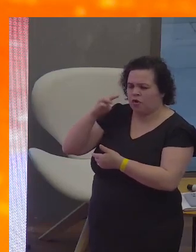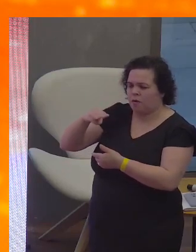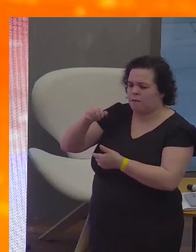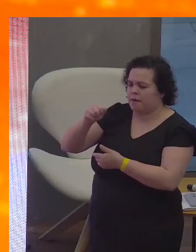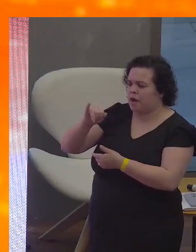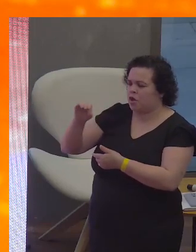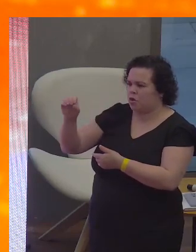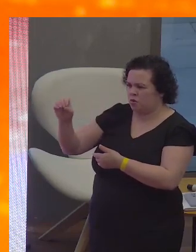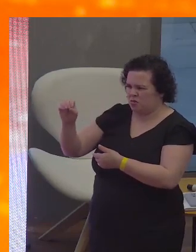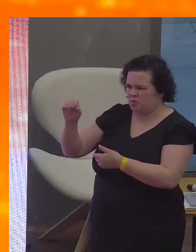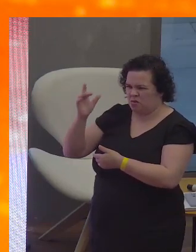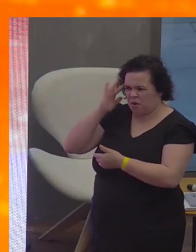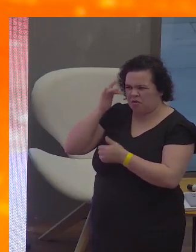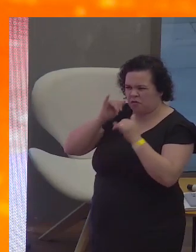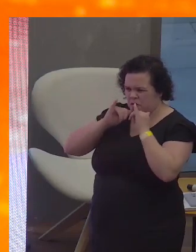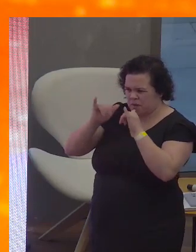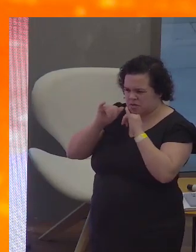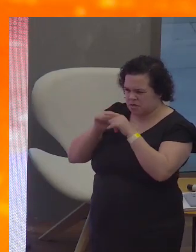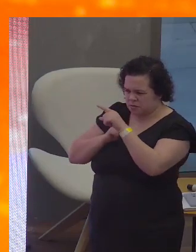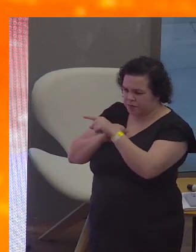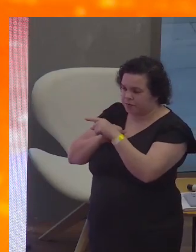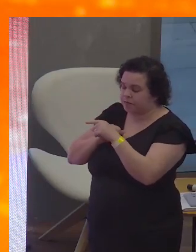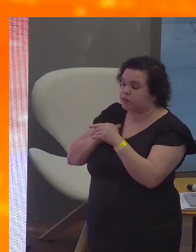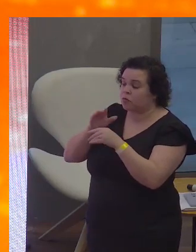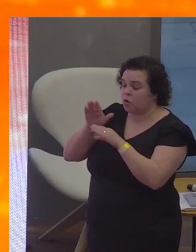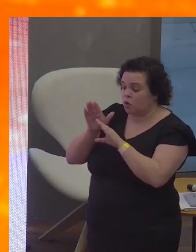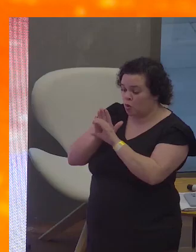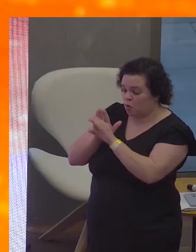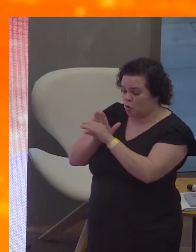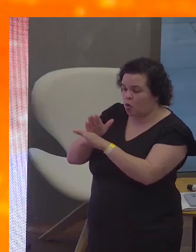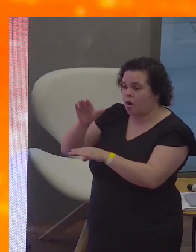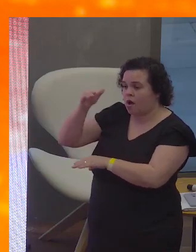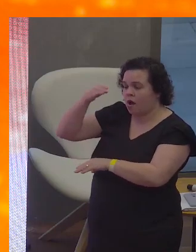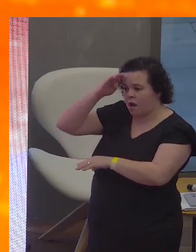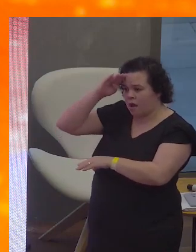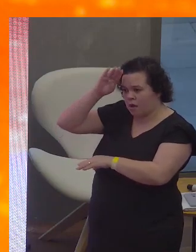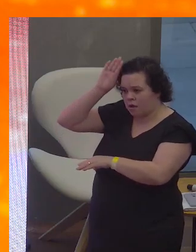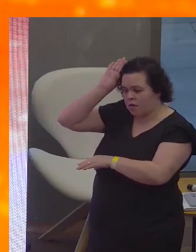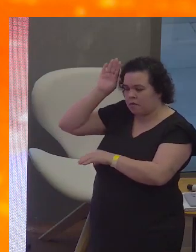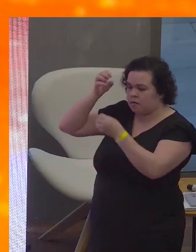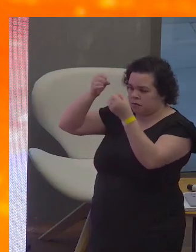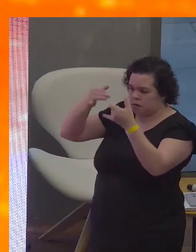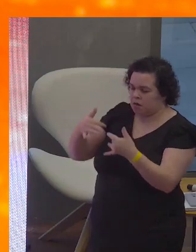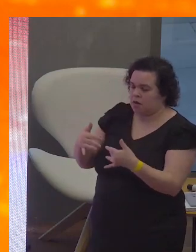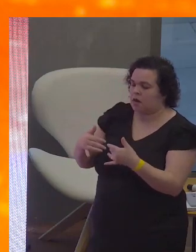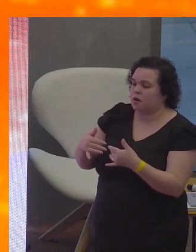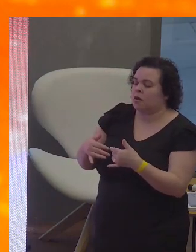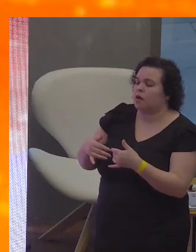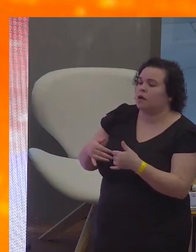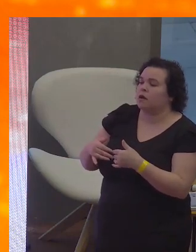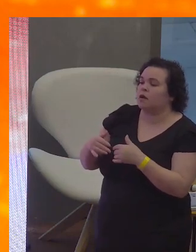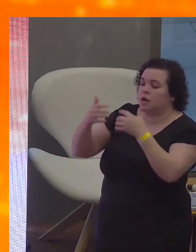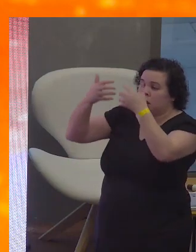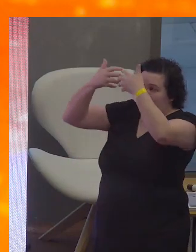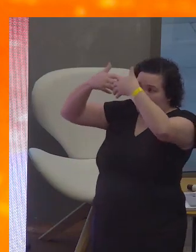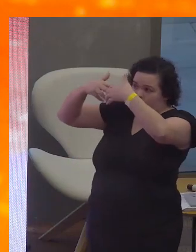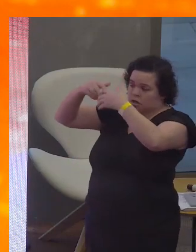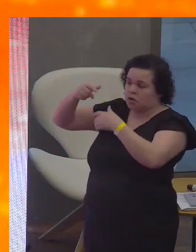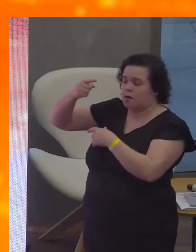2023. No Google Acadêmico, se você jogar como descritor o Withania sonífera na cognição e na memória,